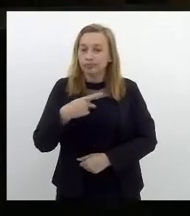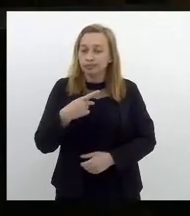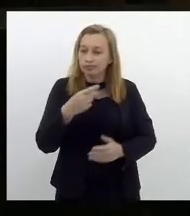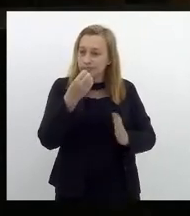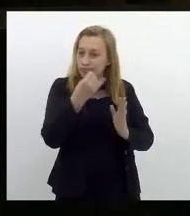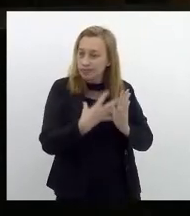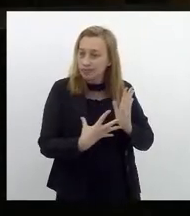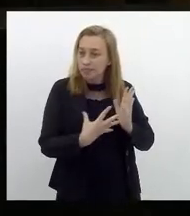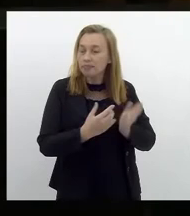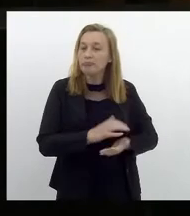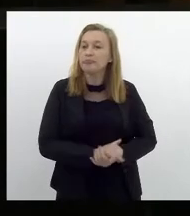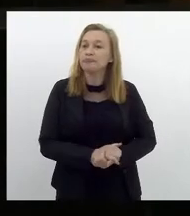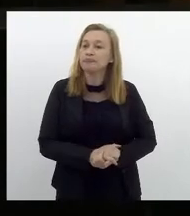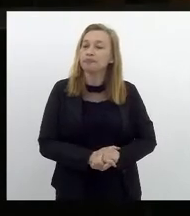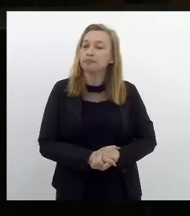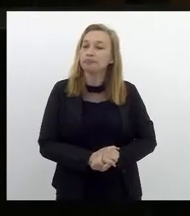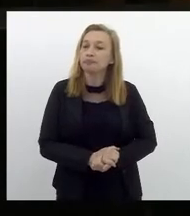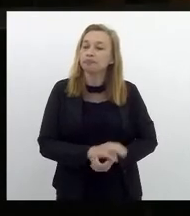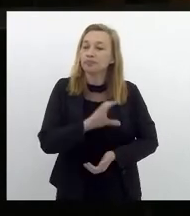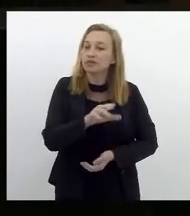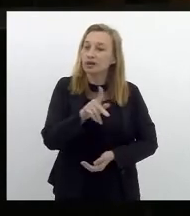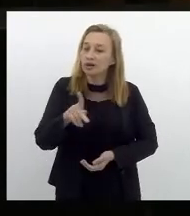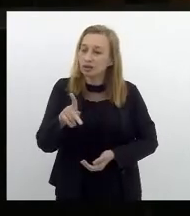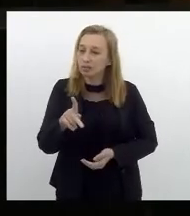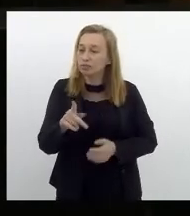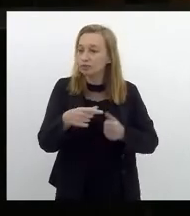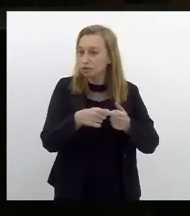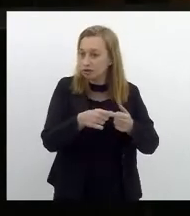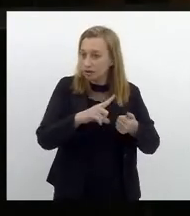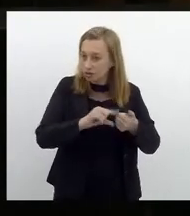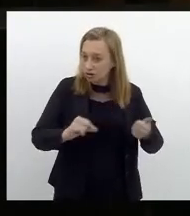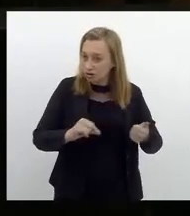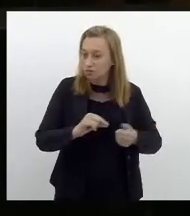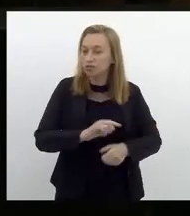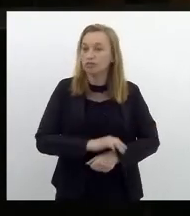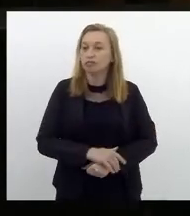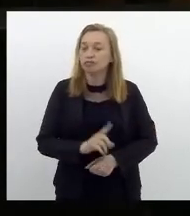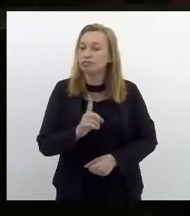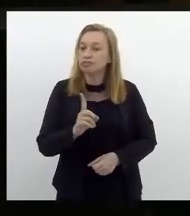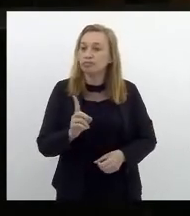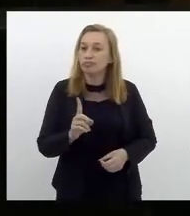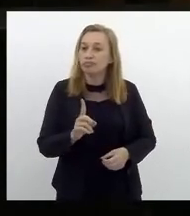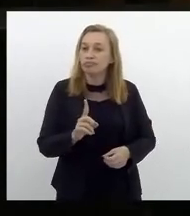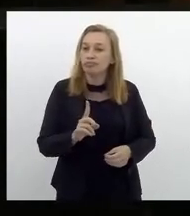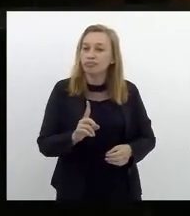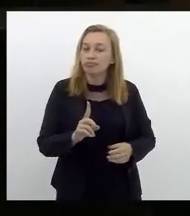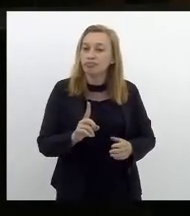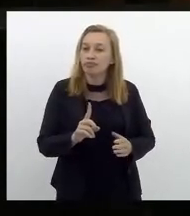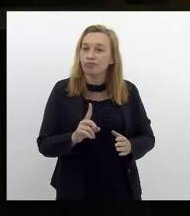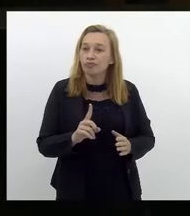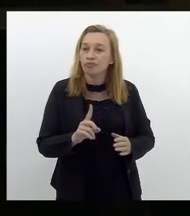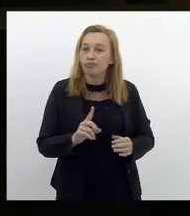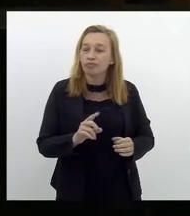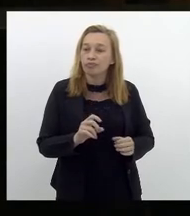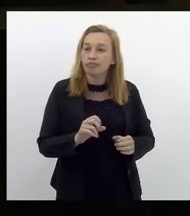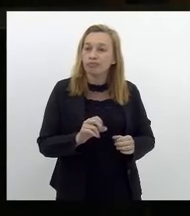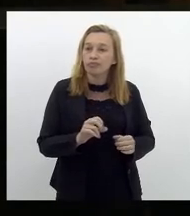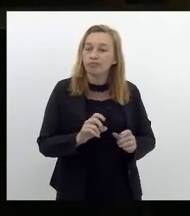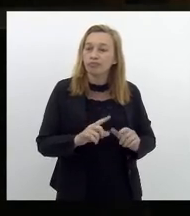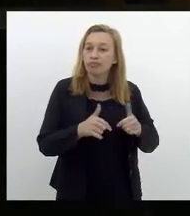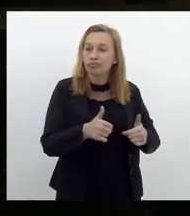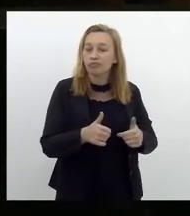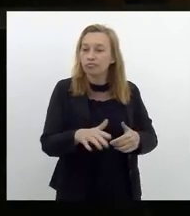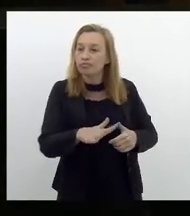a extinção de que trata o caput deste artigo não será aplicada no caso de ingresso no